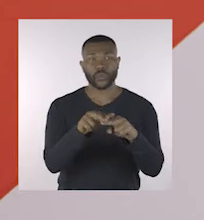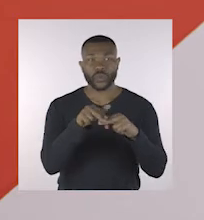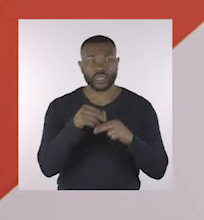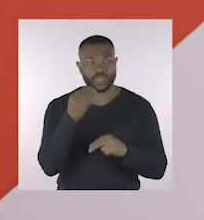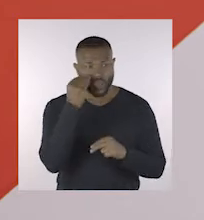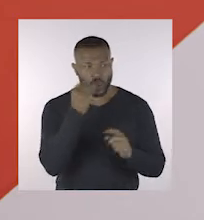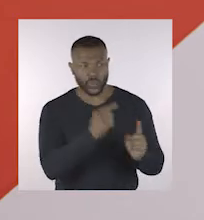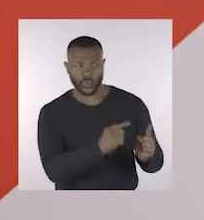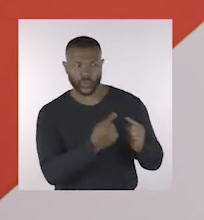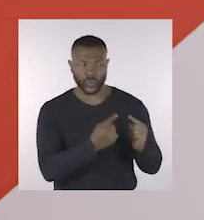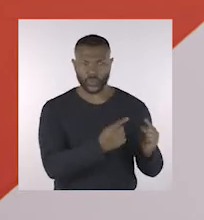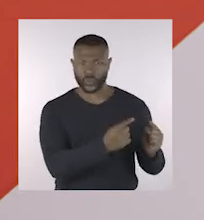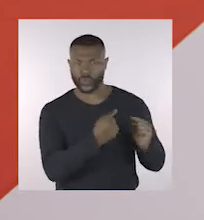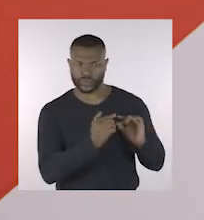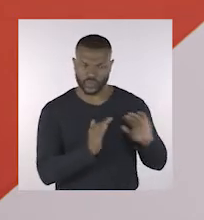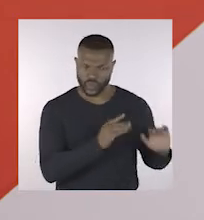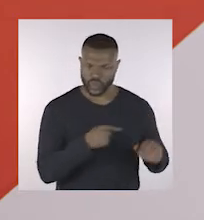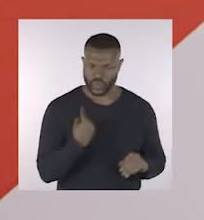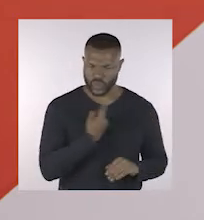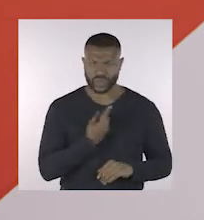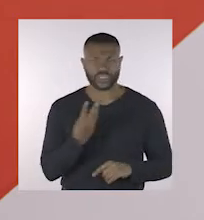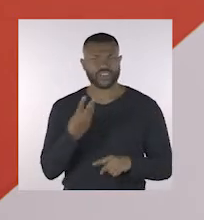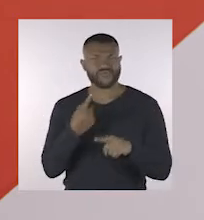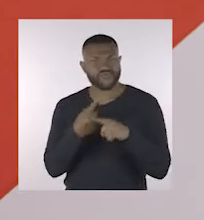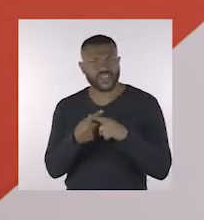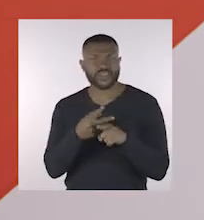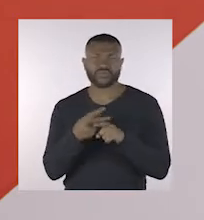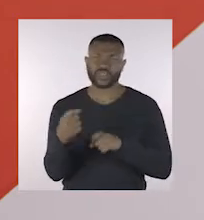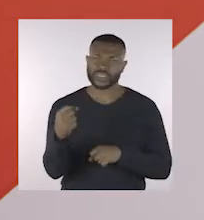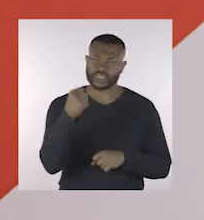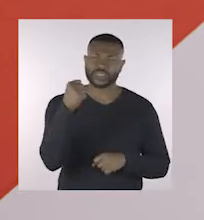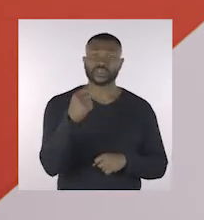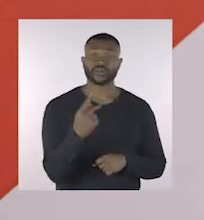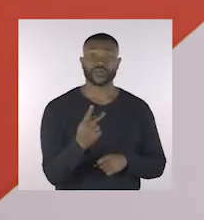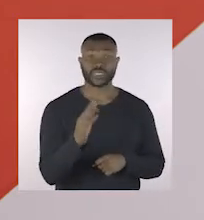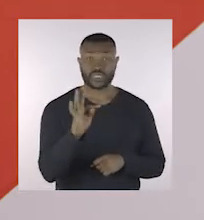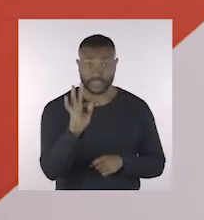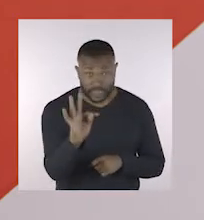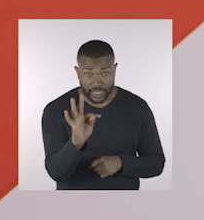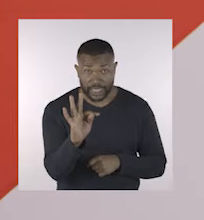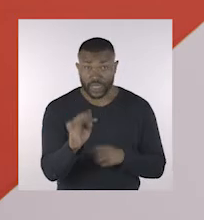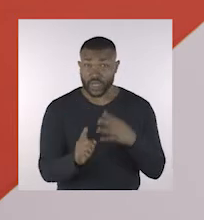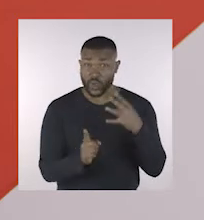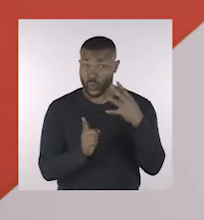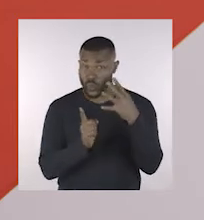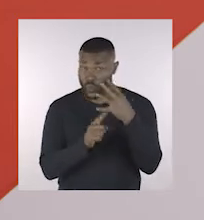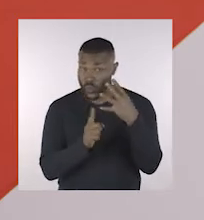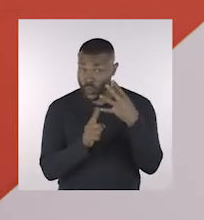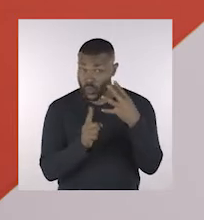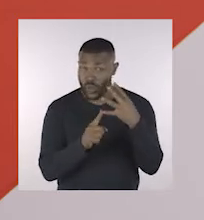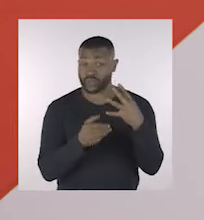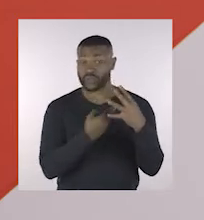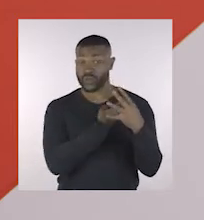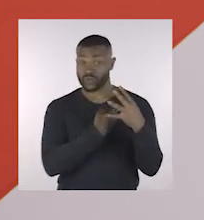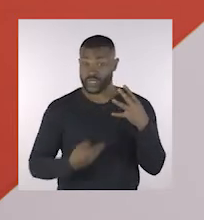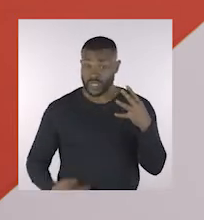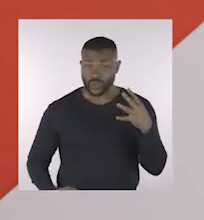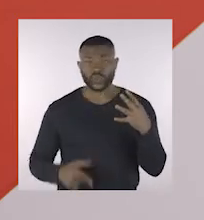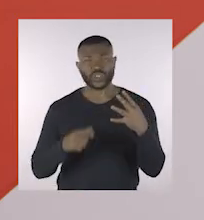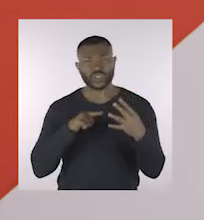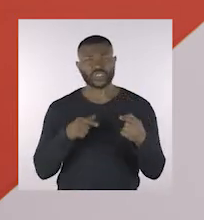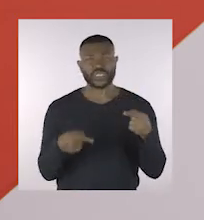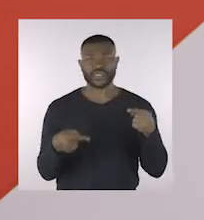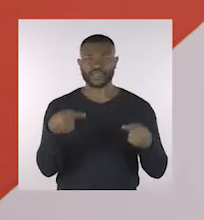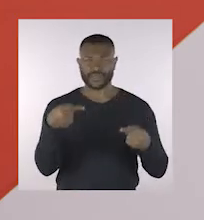muito boicote E aí no nosso três vezes que o PT ganhou em uma quarta inclusive para Governador